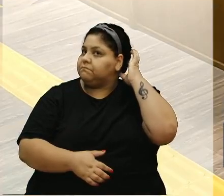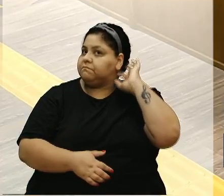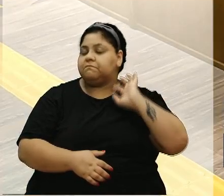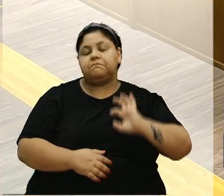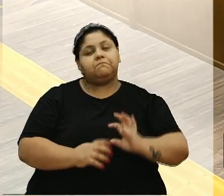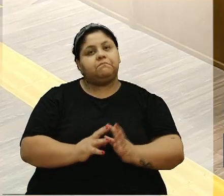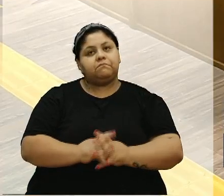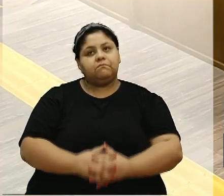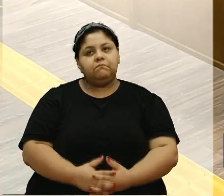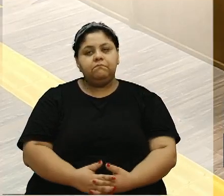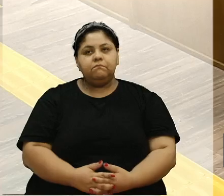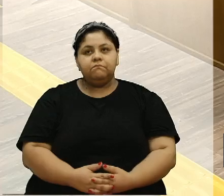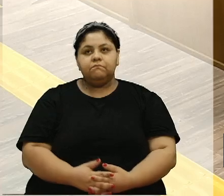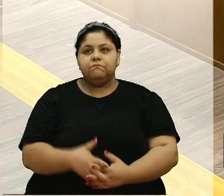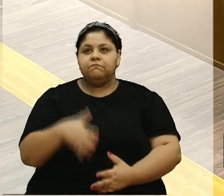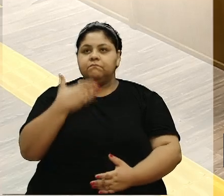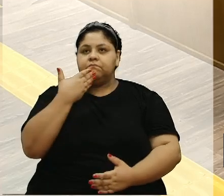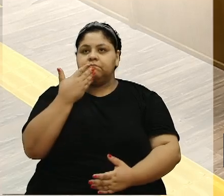presidente.